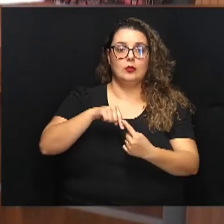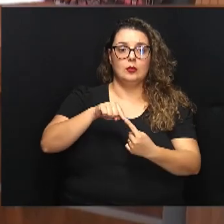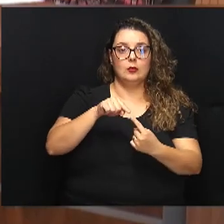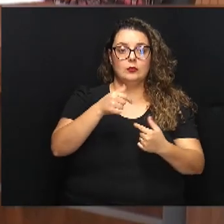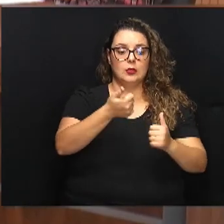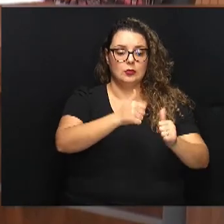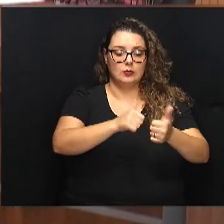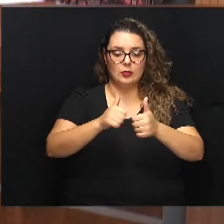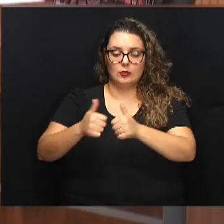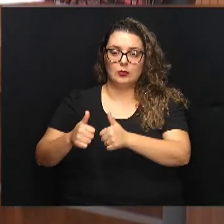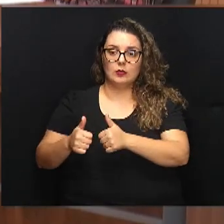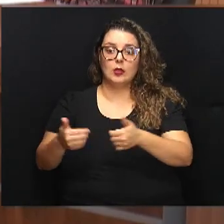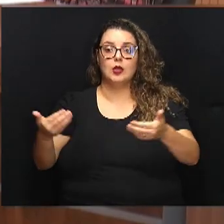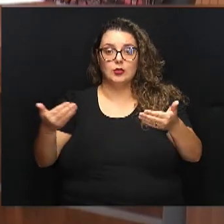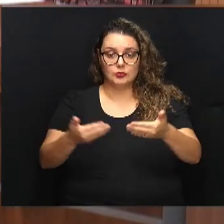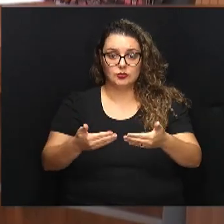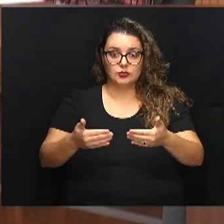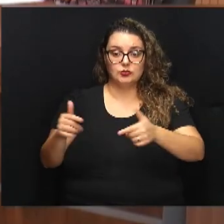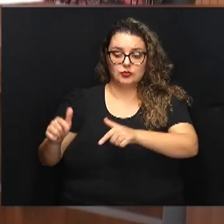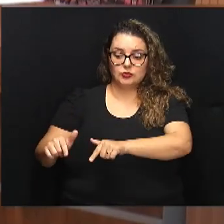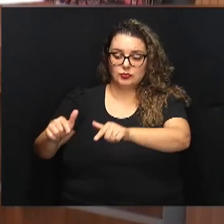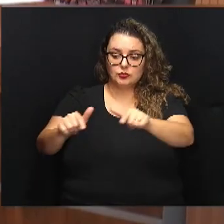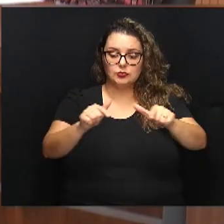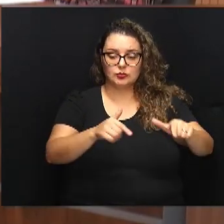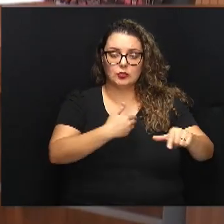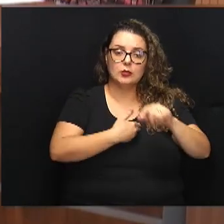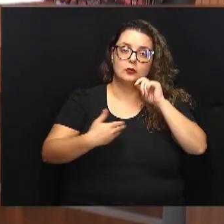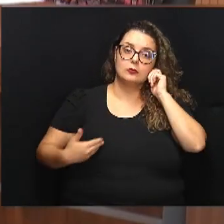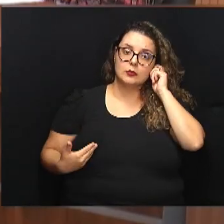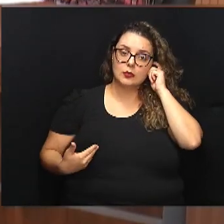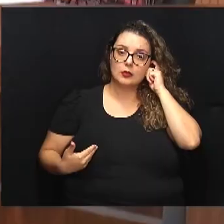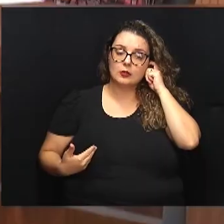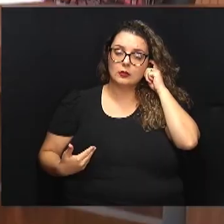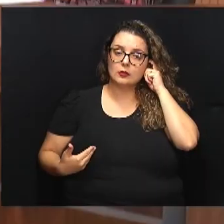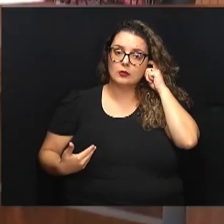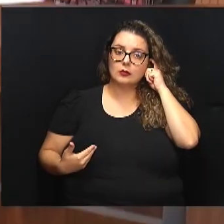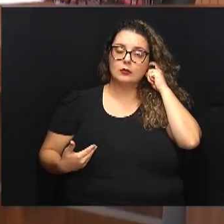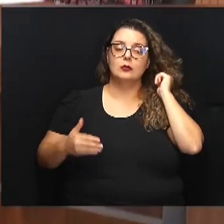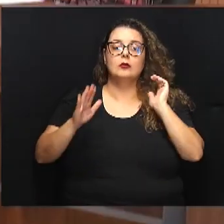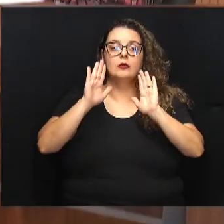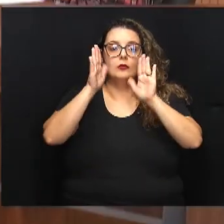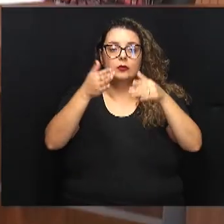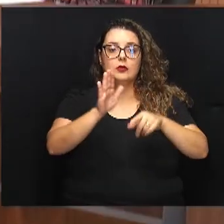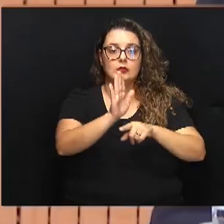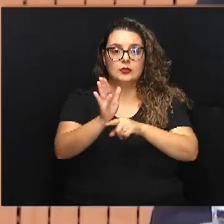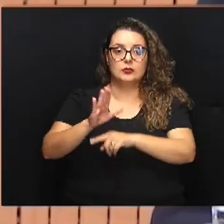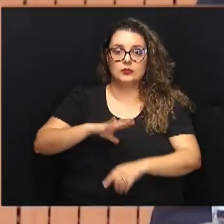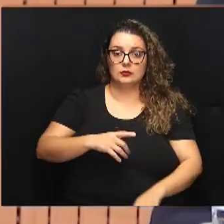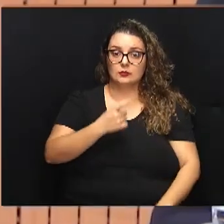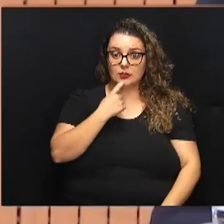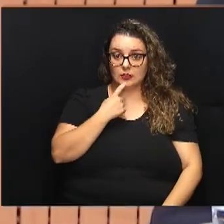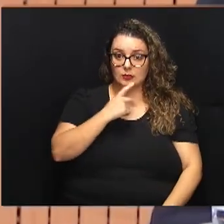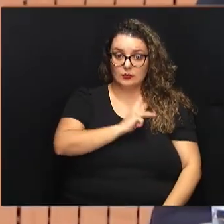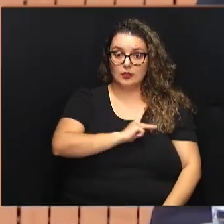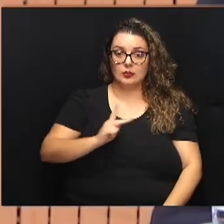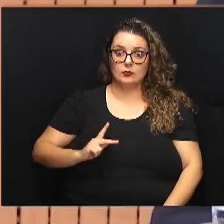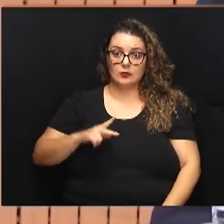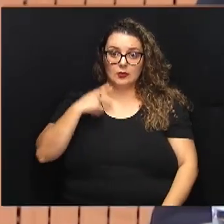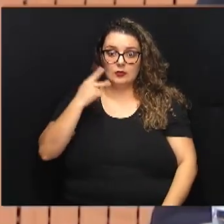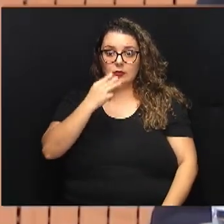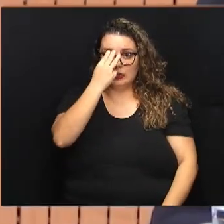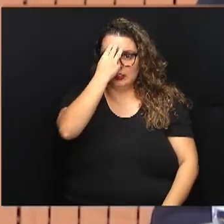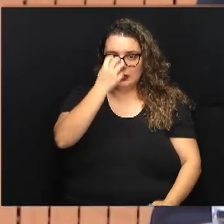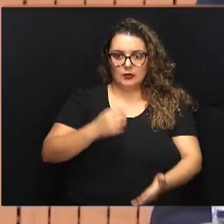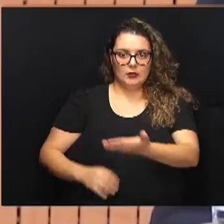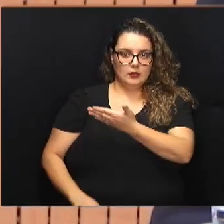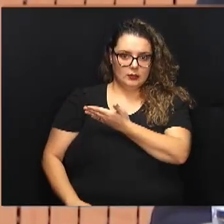o cenário atual dos espaços públicos voltados ao cinema em Campinas. Presidida pelo vereador